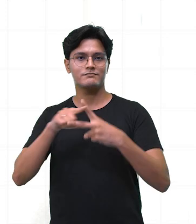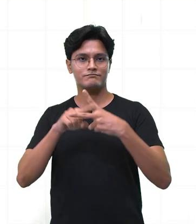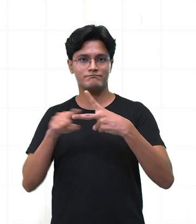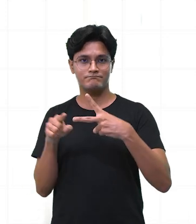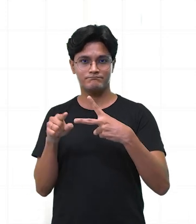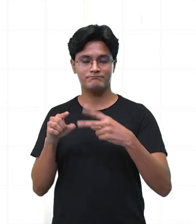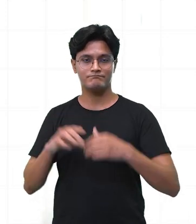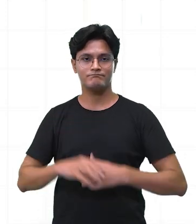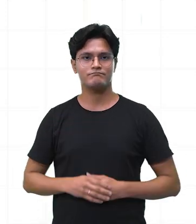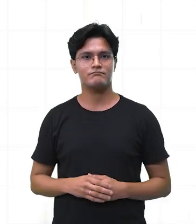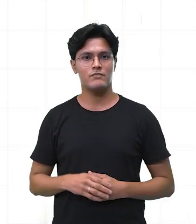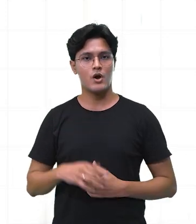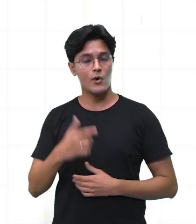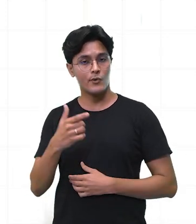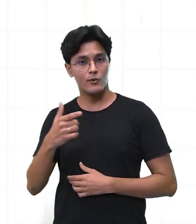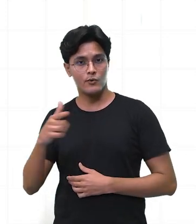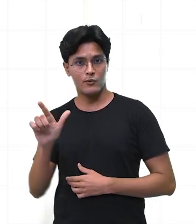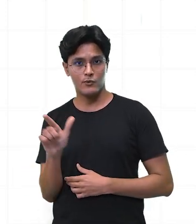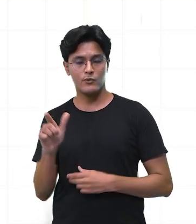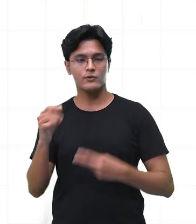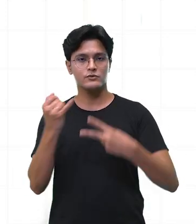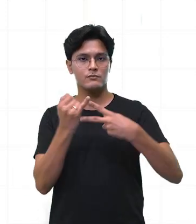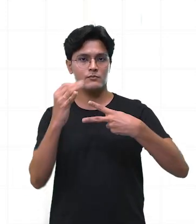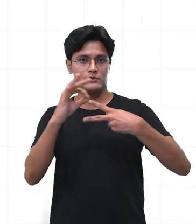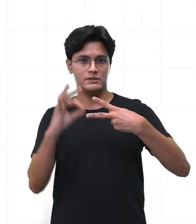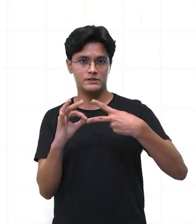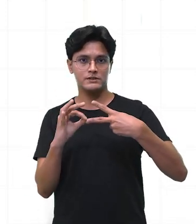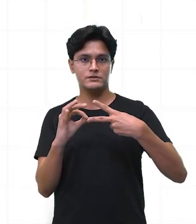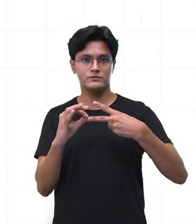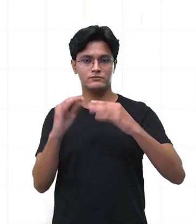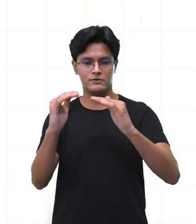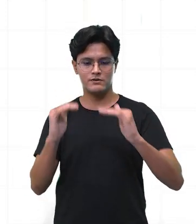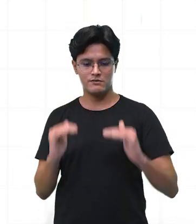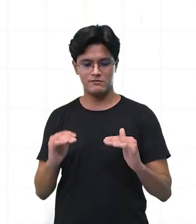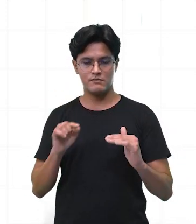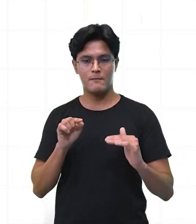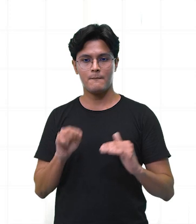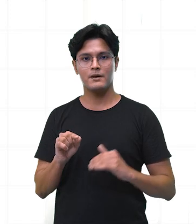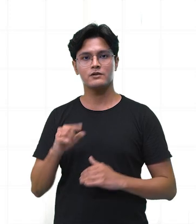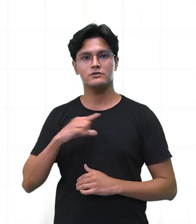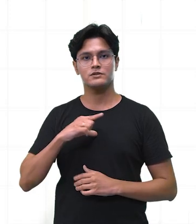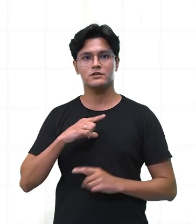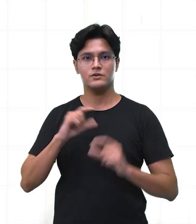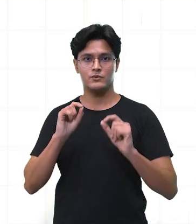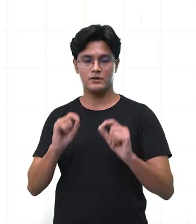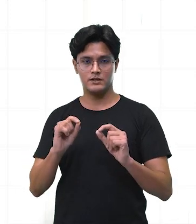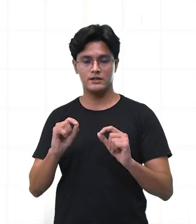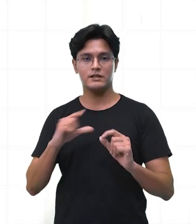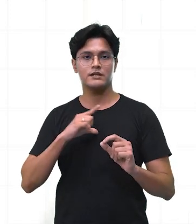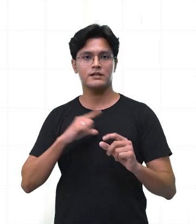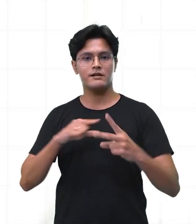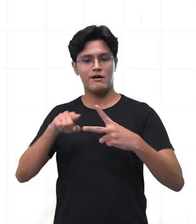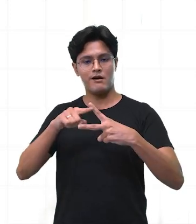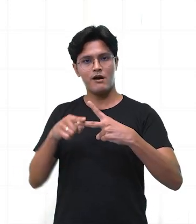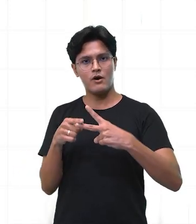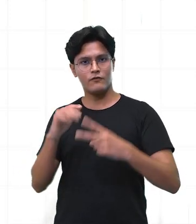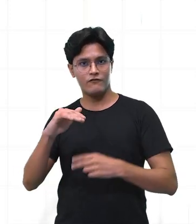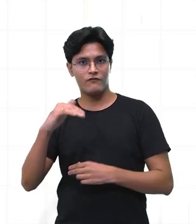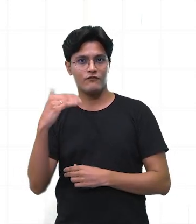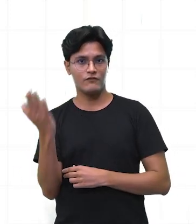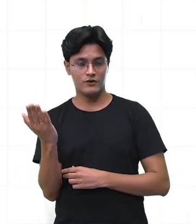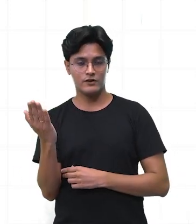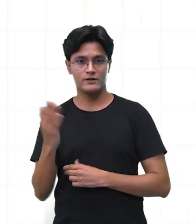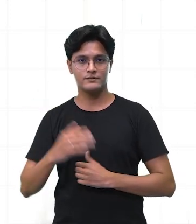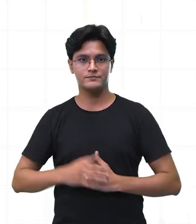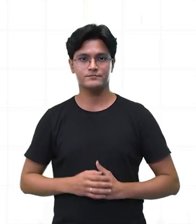polígono aqui de baixo, ó, nós temos aqui os ângulos externos, veja. Esse aqui é